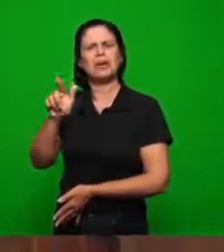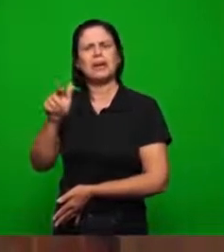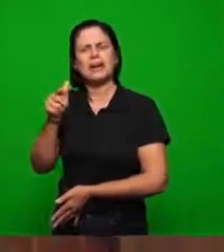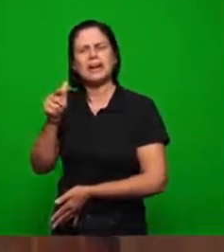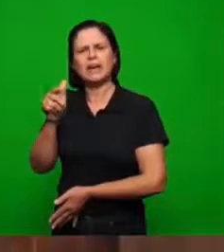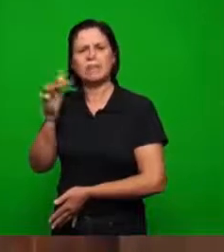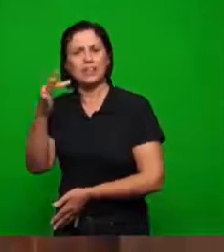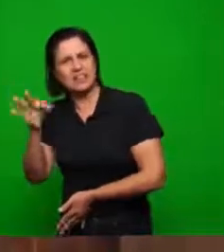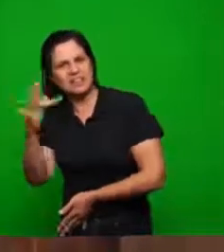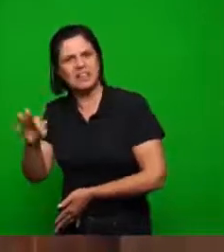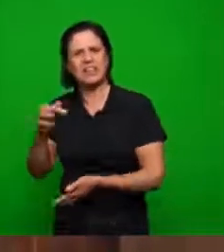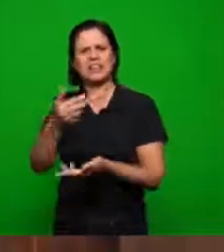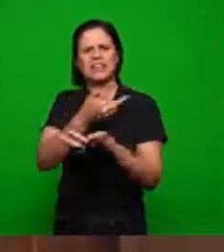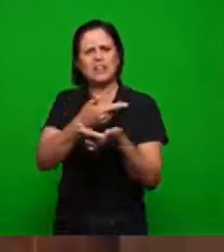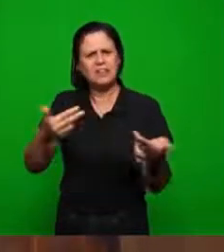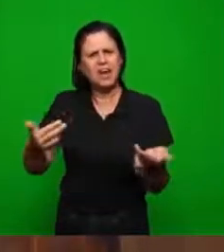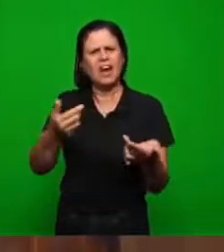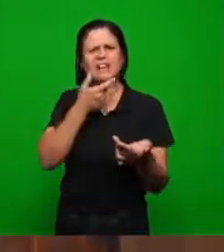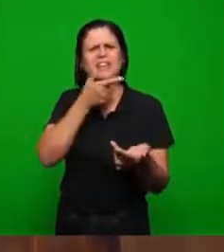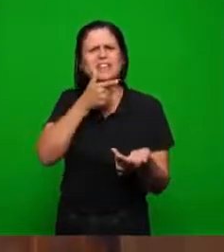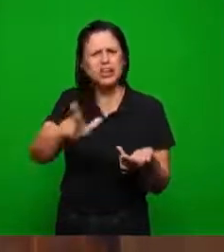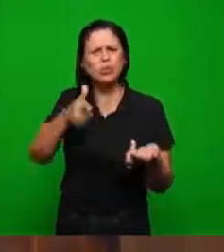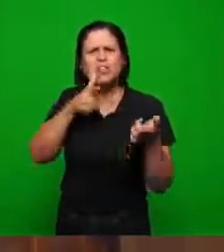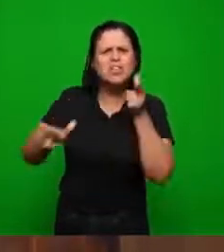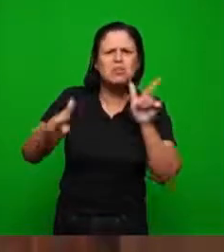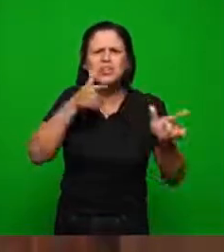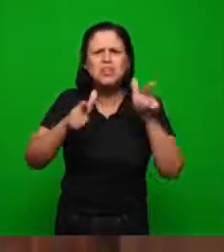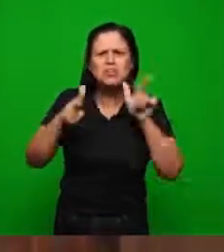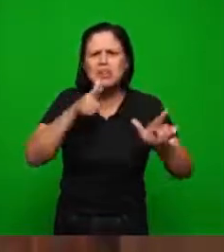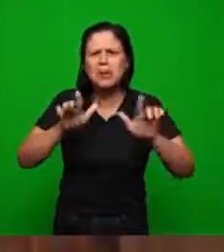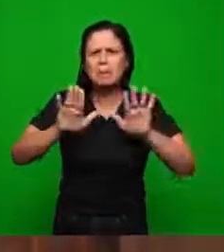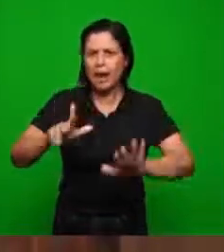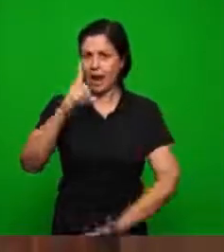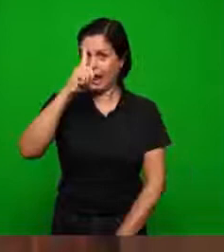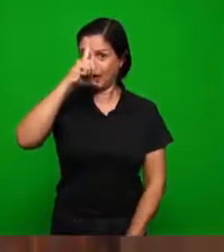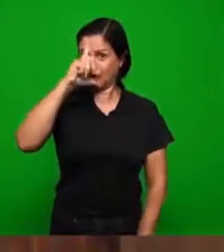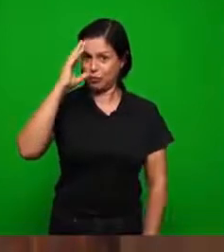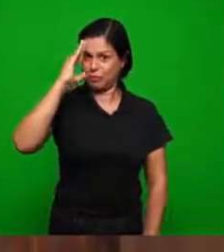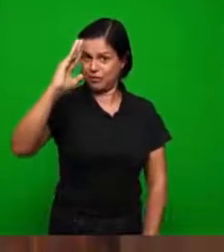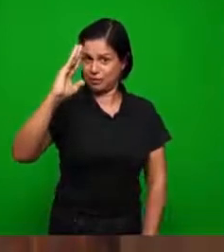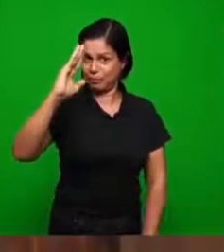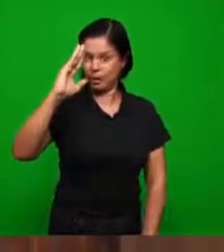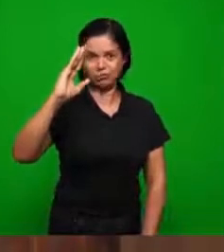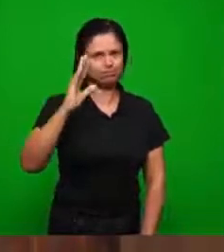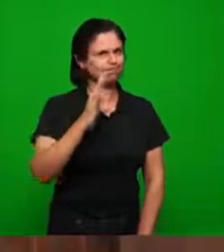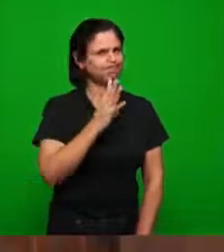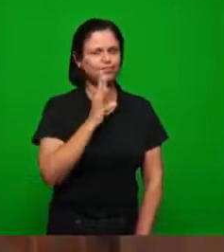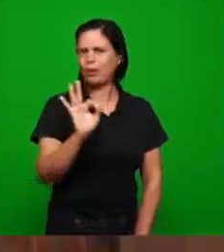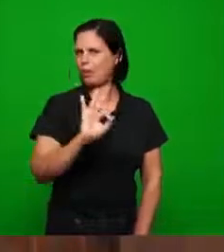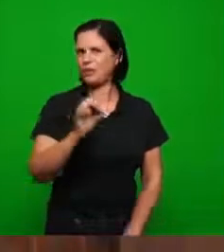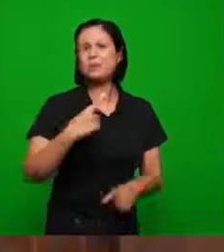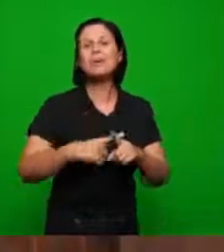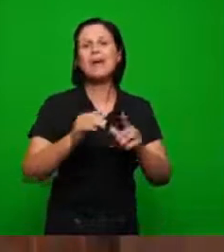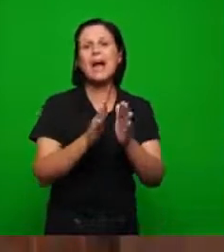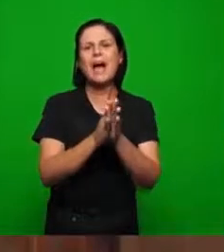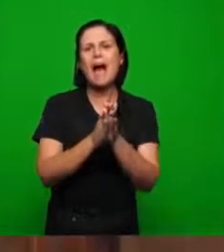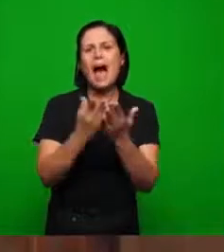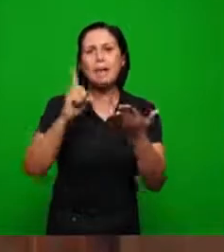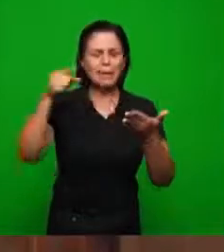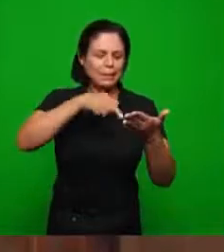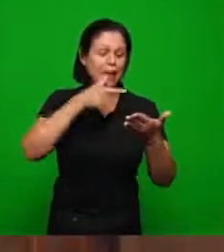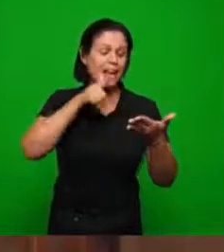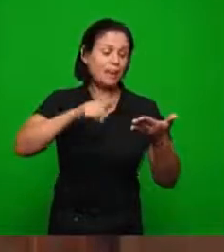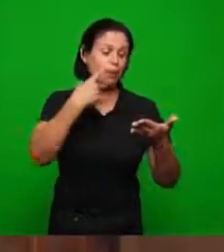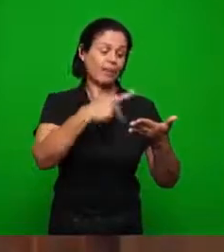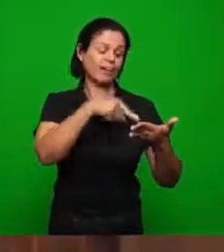falavam alemão, e assim por diante. Então, mas a Bíblia estava no latim.